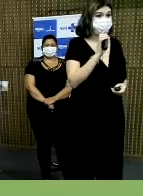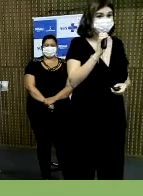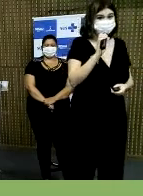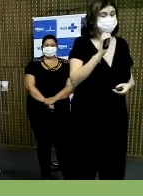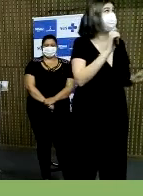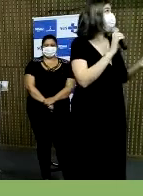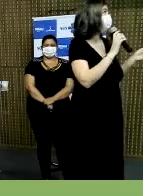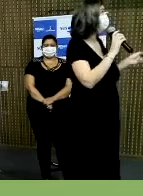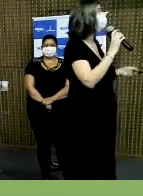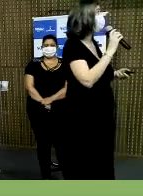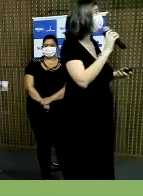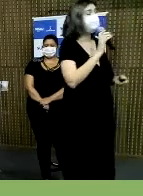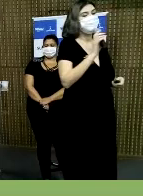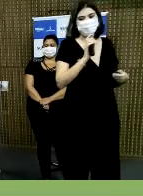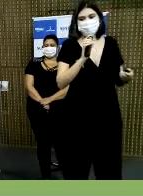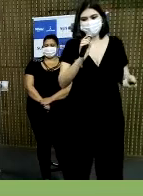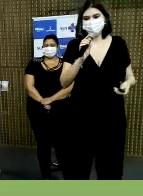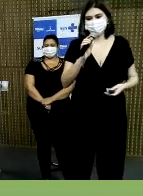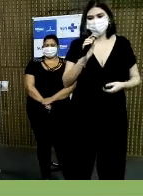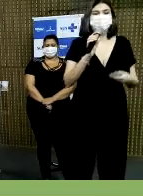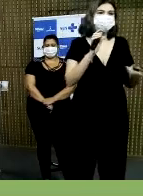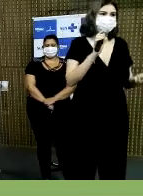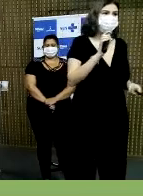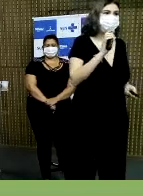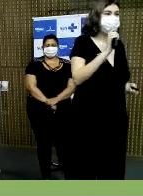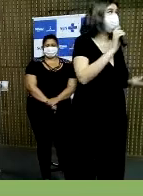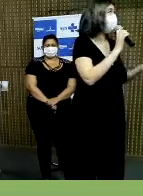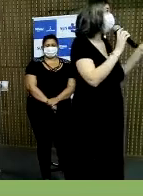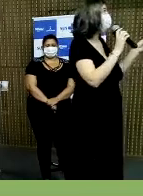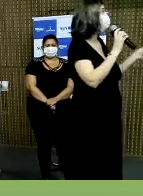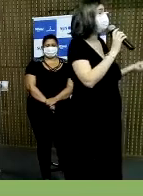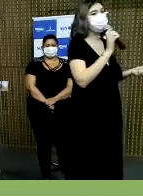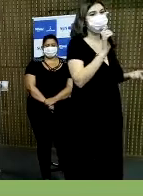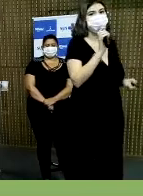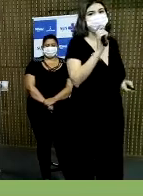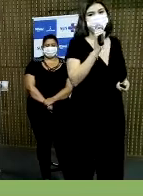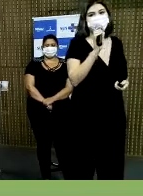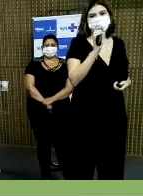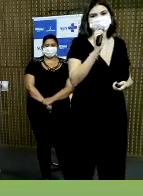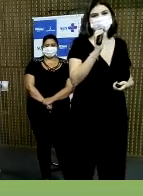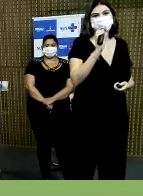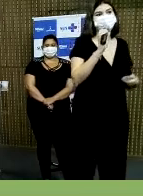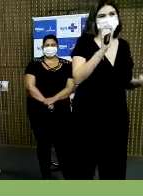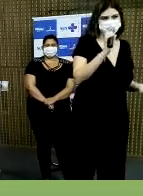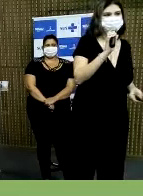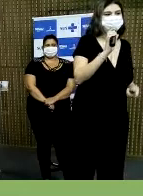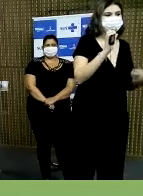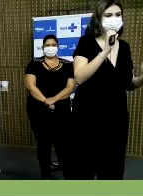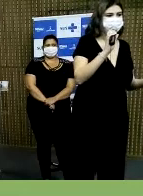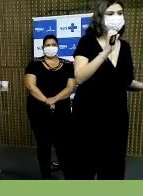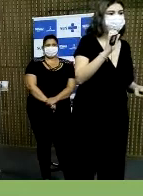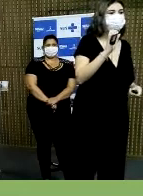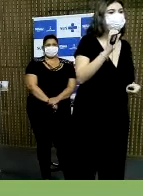óbito infantil, tivemos até um número relevante. Esse ano, 3 casos, por exemplo, teve um caso que eram gêmeos, que